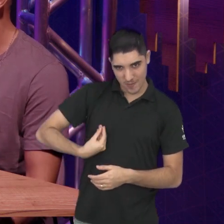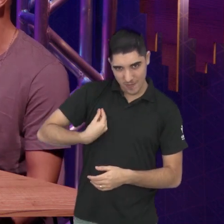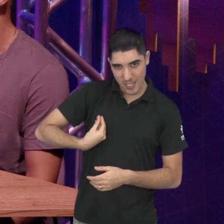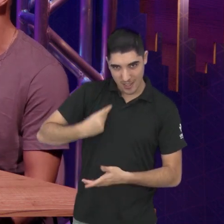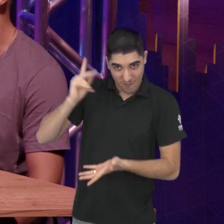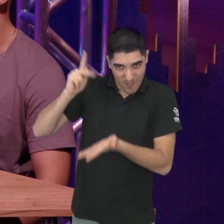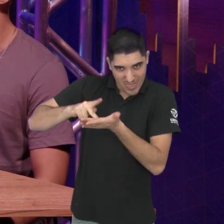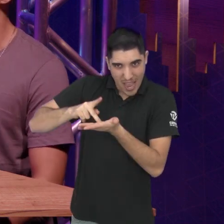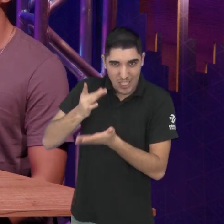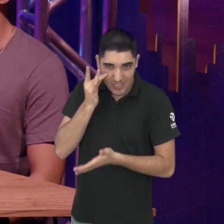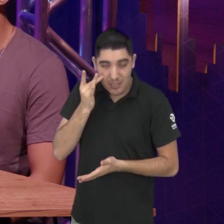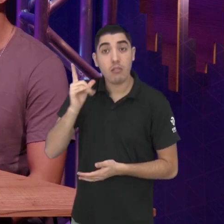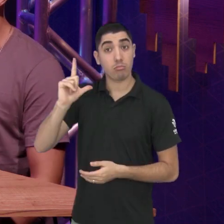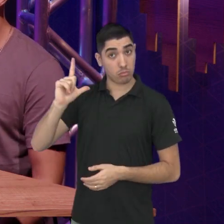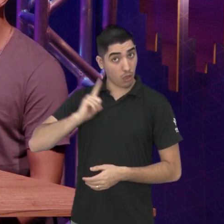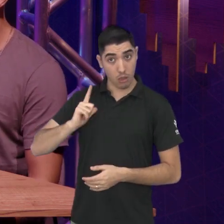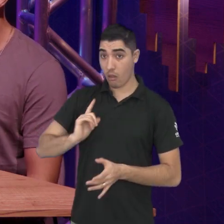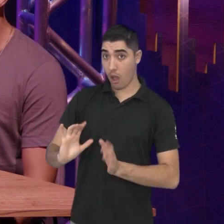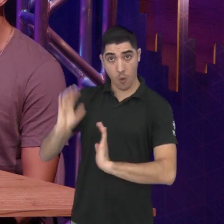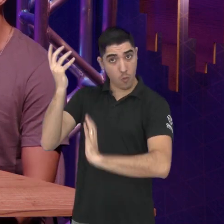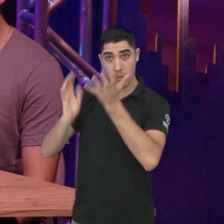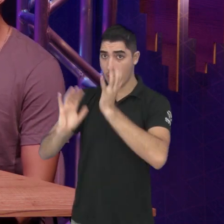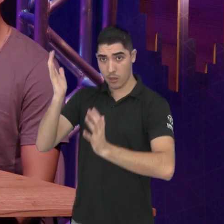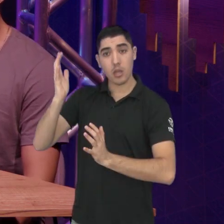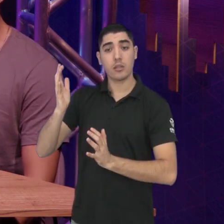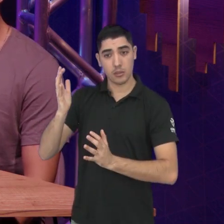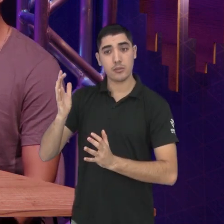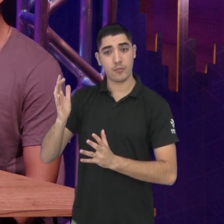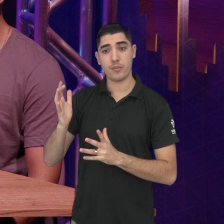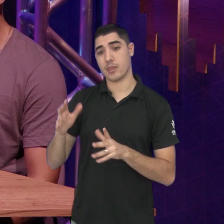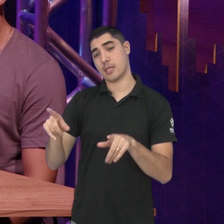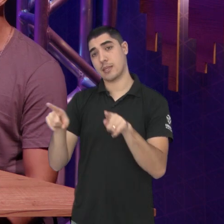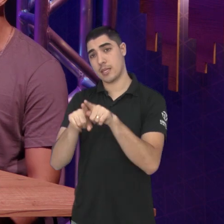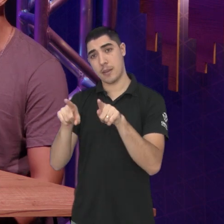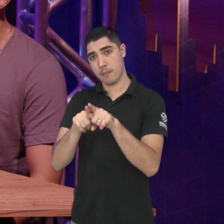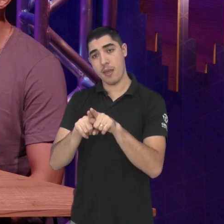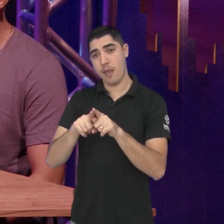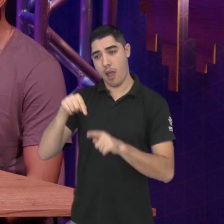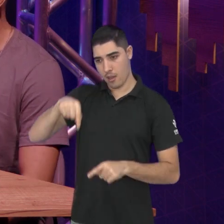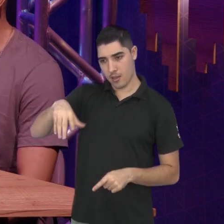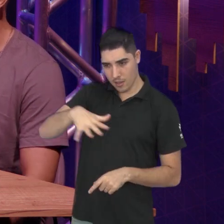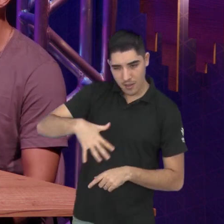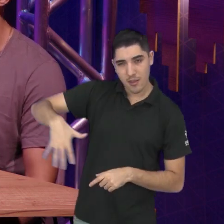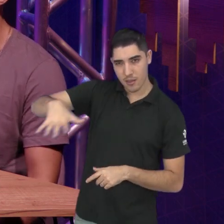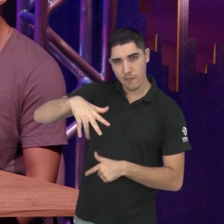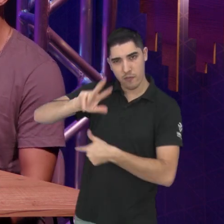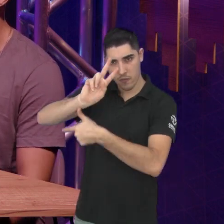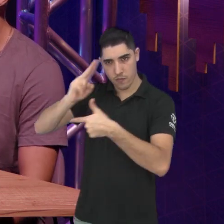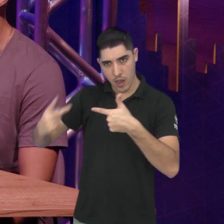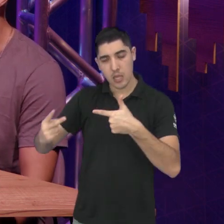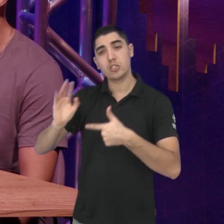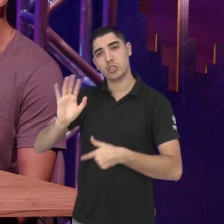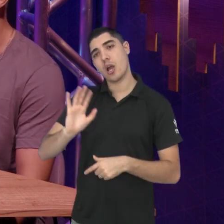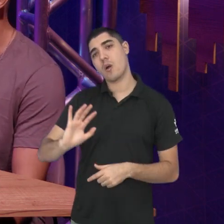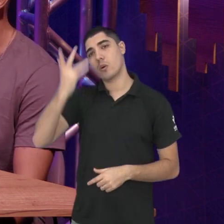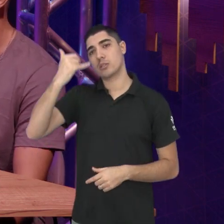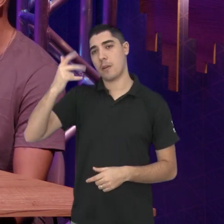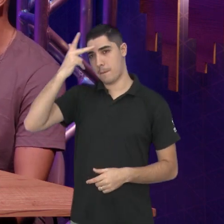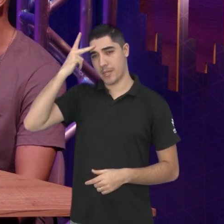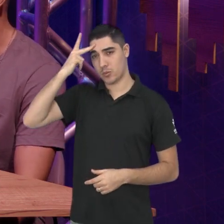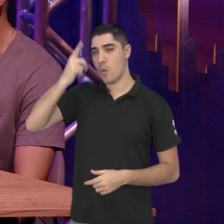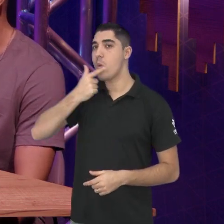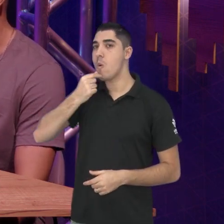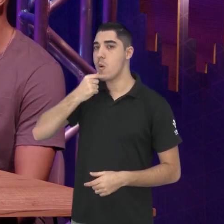essas situações direto, inclusive aqui na nossa região, a gente teve recentemente um idoso